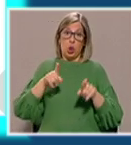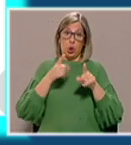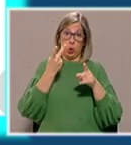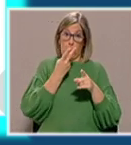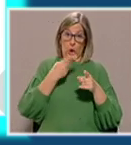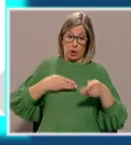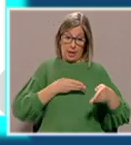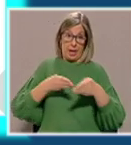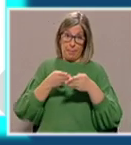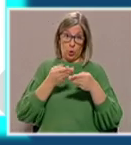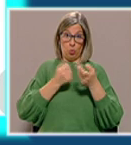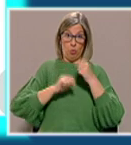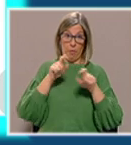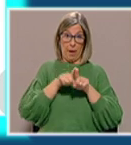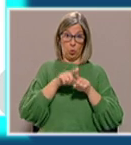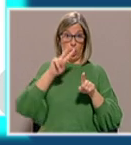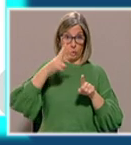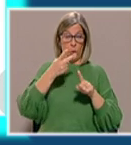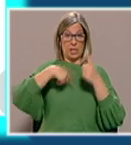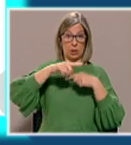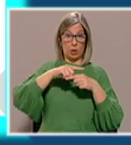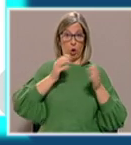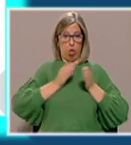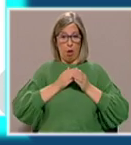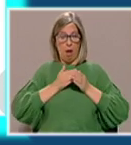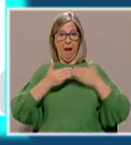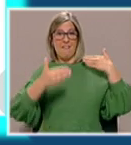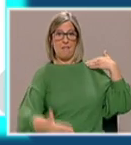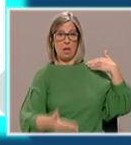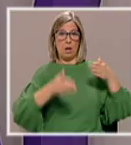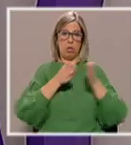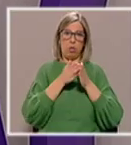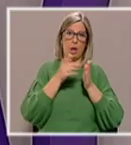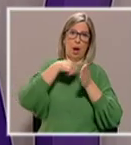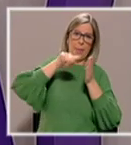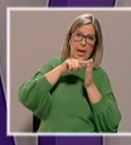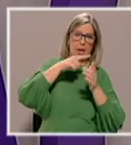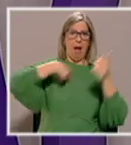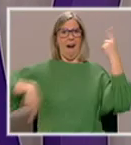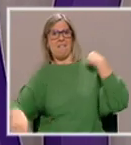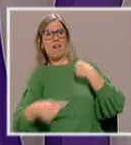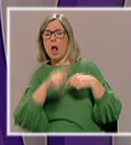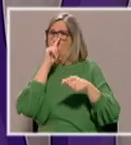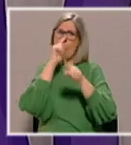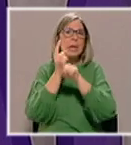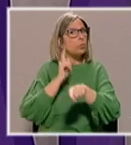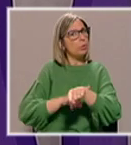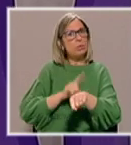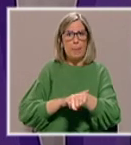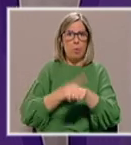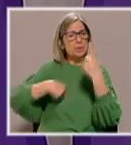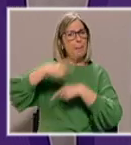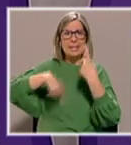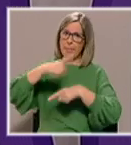aspas, sem sangue. Não. As duas circulações estão a ocorrer sempre em simultâneo. Tá bem? Há uma parte do sangue que está a fazer um percurso, há outra parte que está a fazer